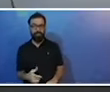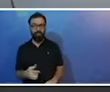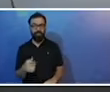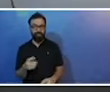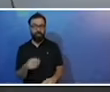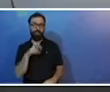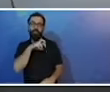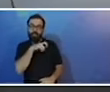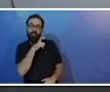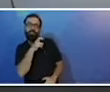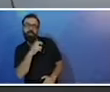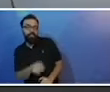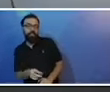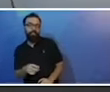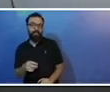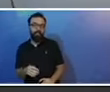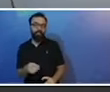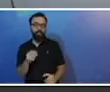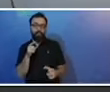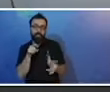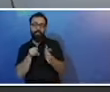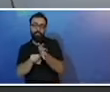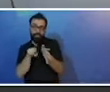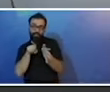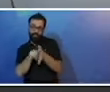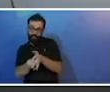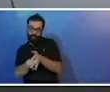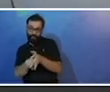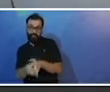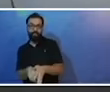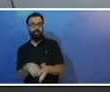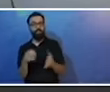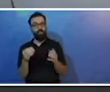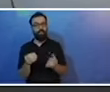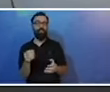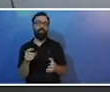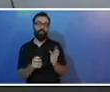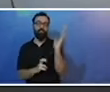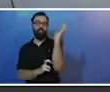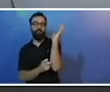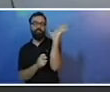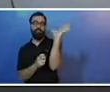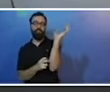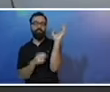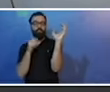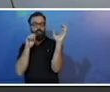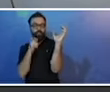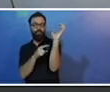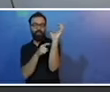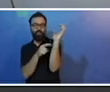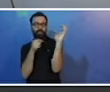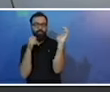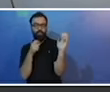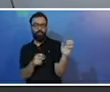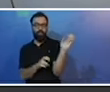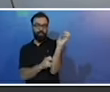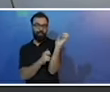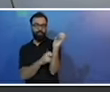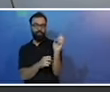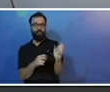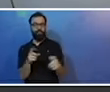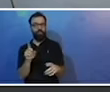cobrar cobrar eu vou te perguntar como é que as cobras sobem nos pezinhos de limão